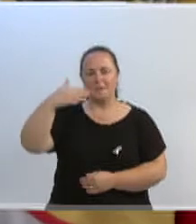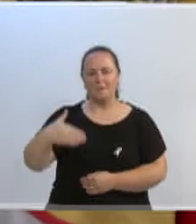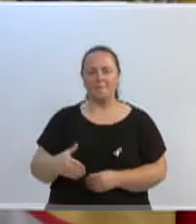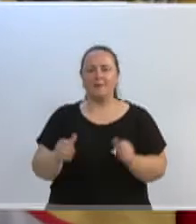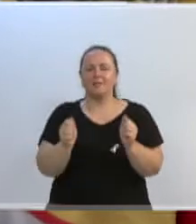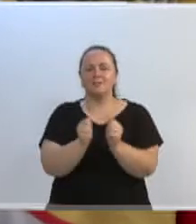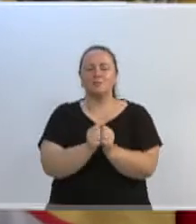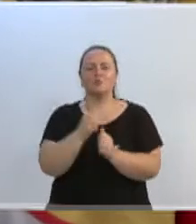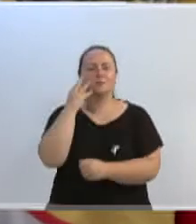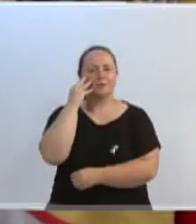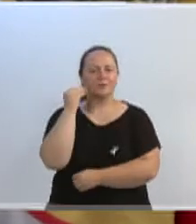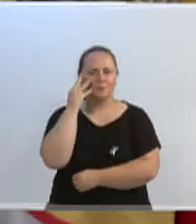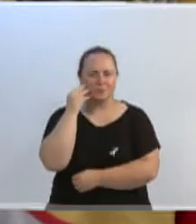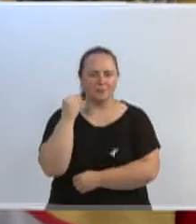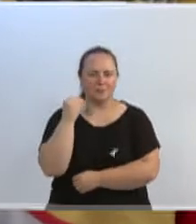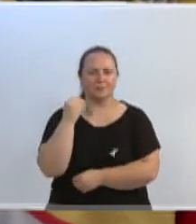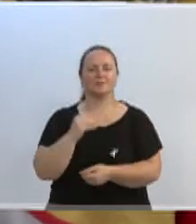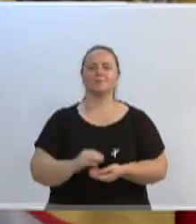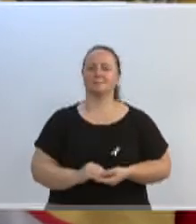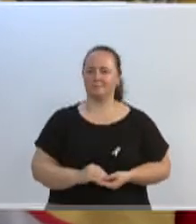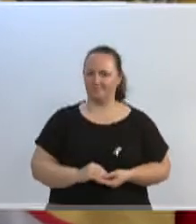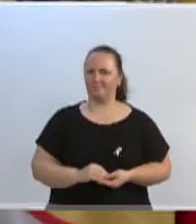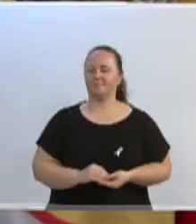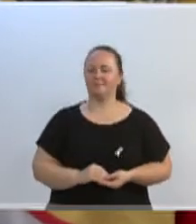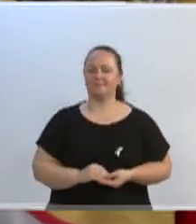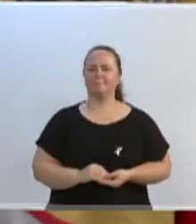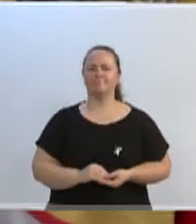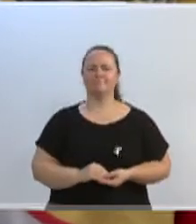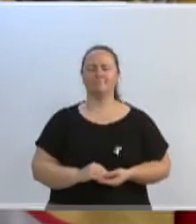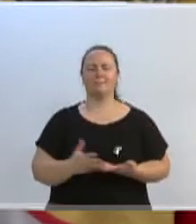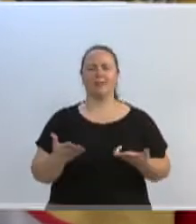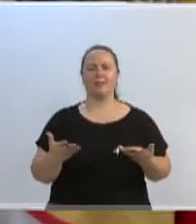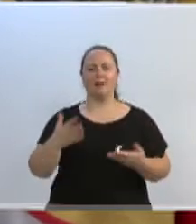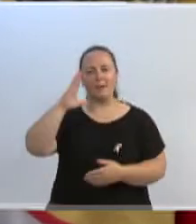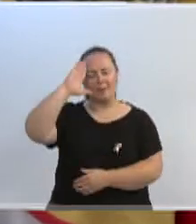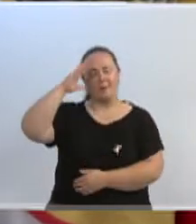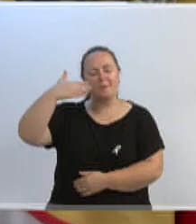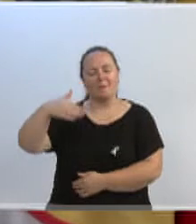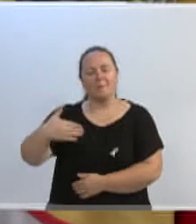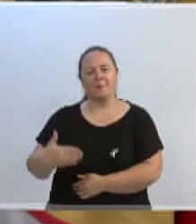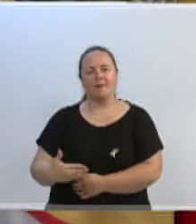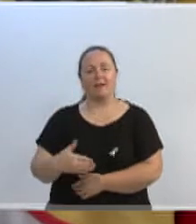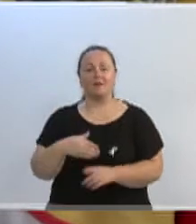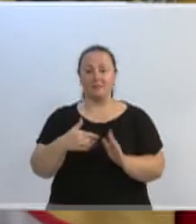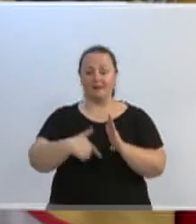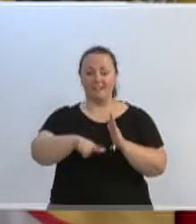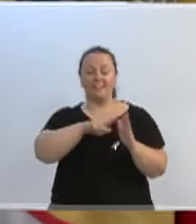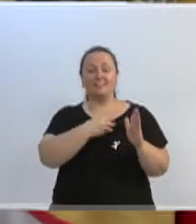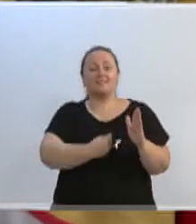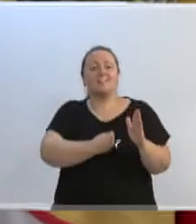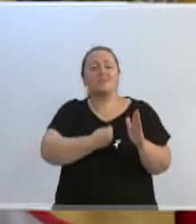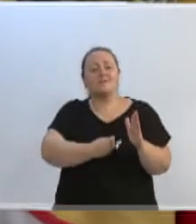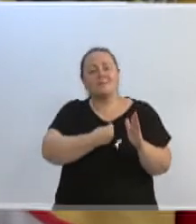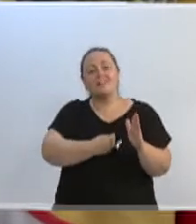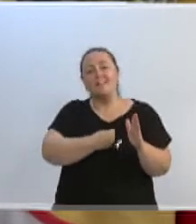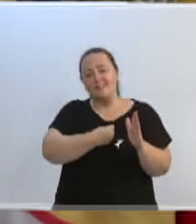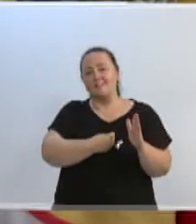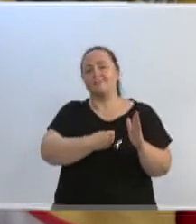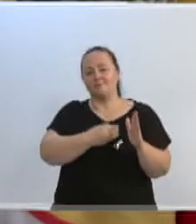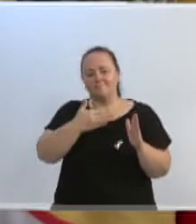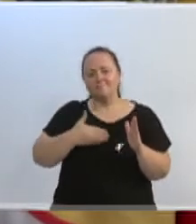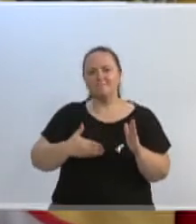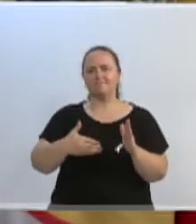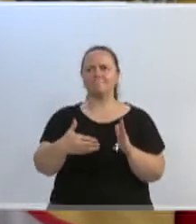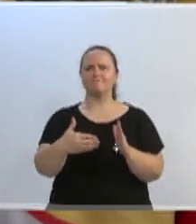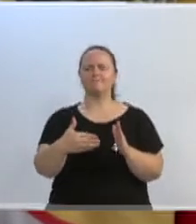professor Gilson, fazer uma justa homenagem, ainda em vida. Sidney, se